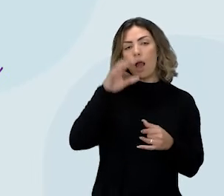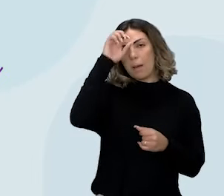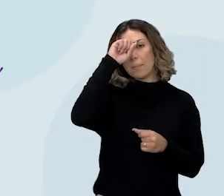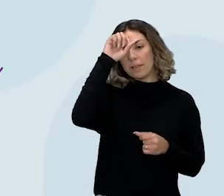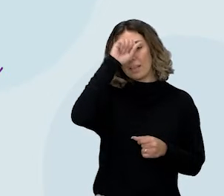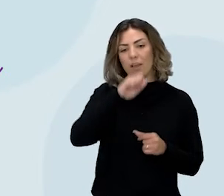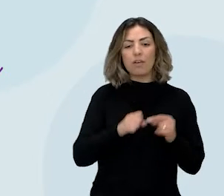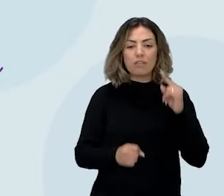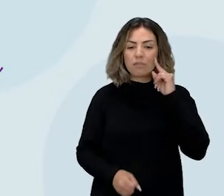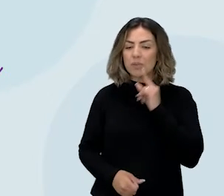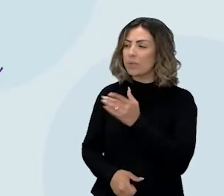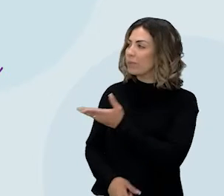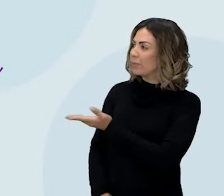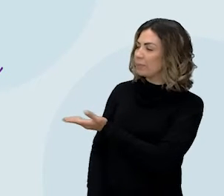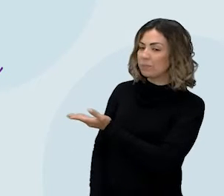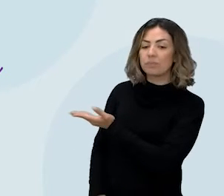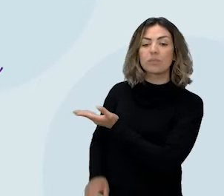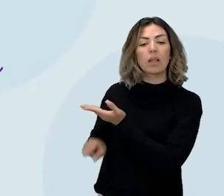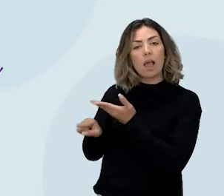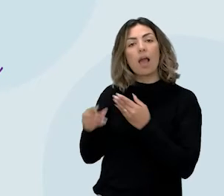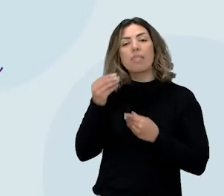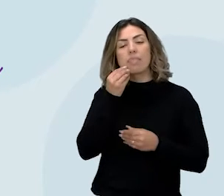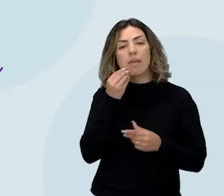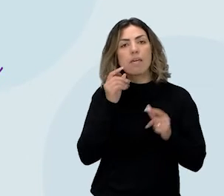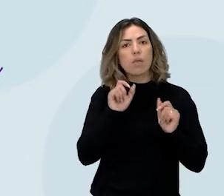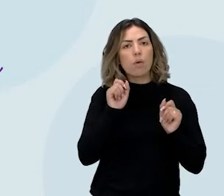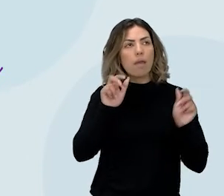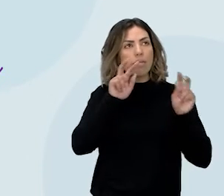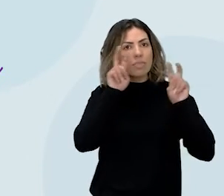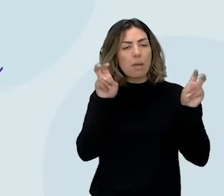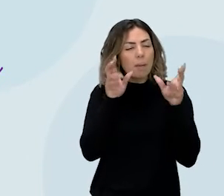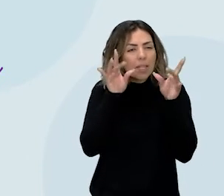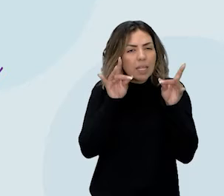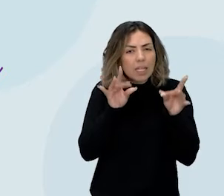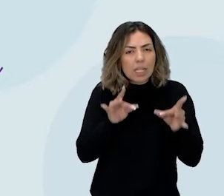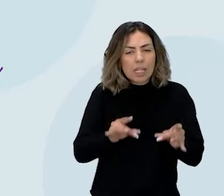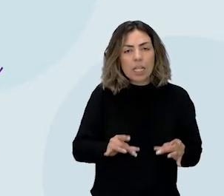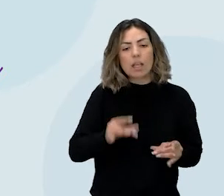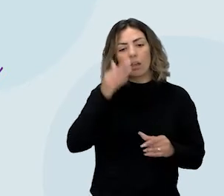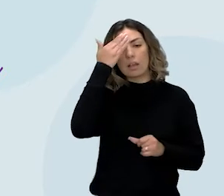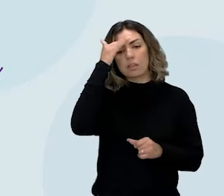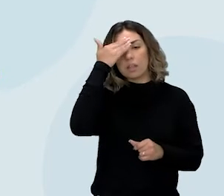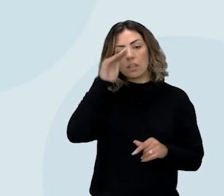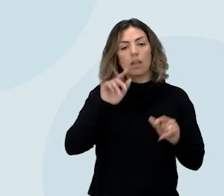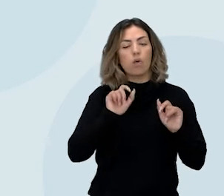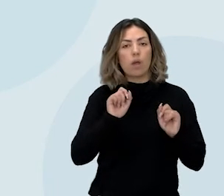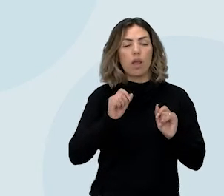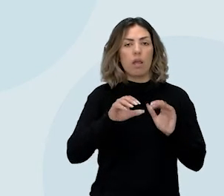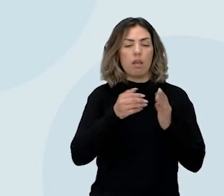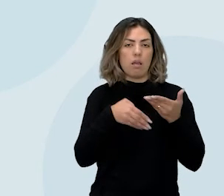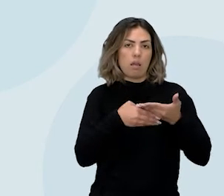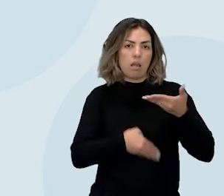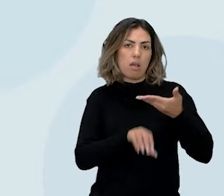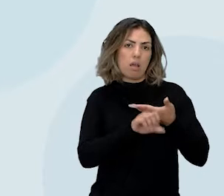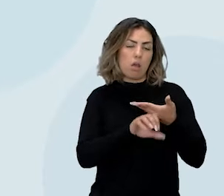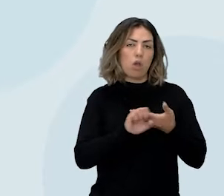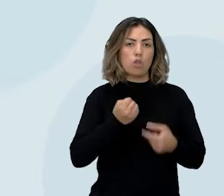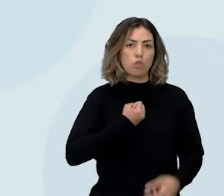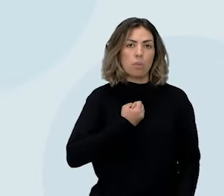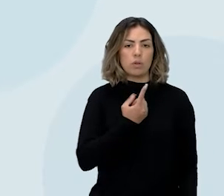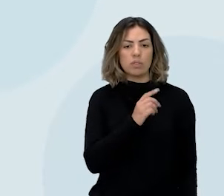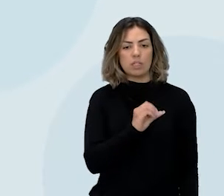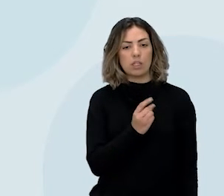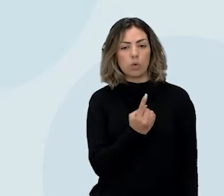aí com a nossa intenção é aprofundar as habilidades 101 e 107 do currículo de natureza.